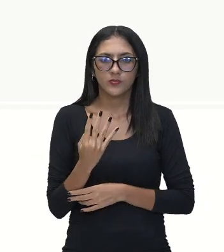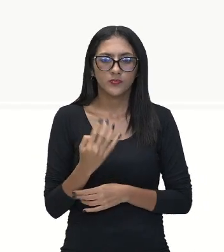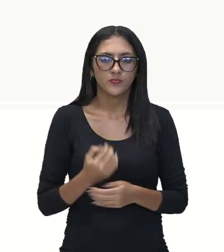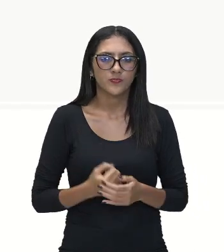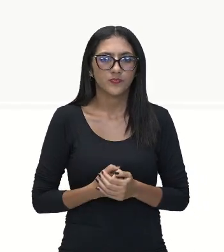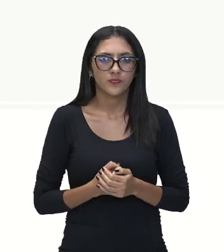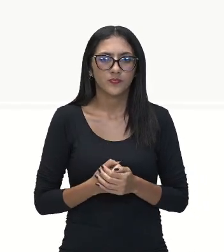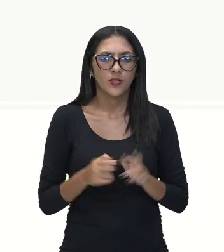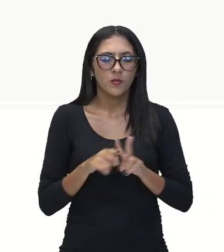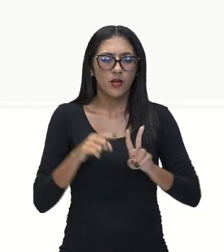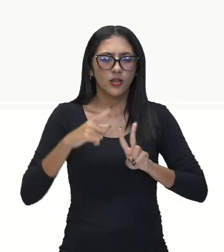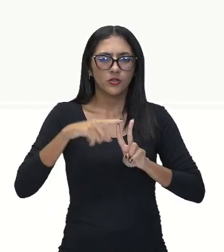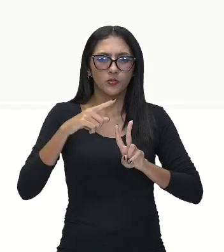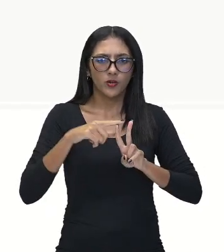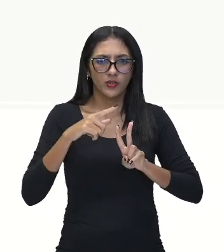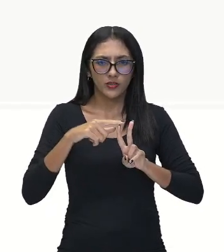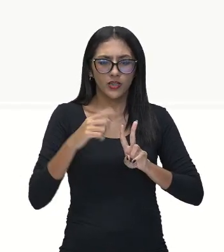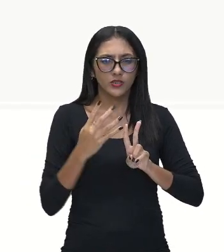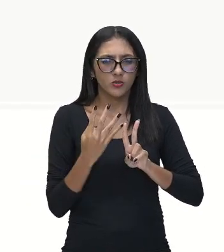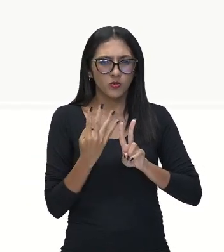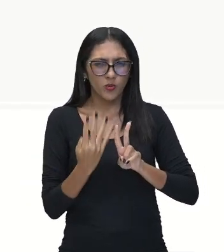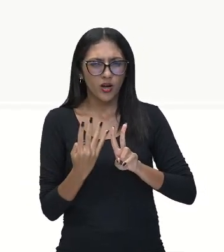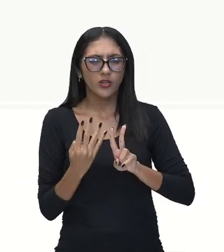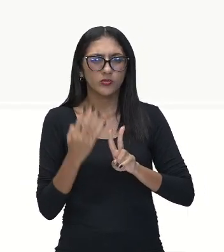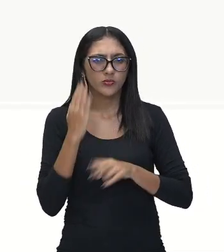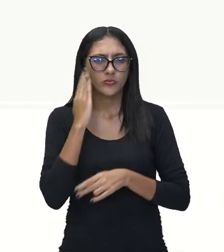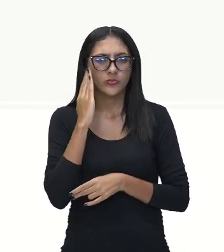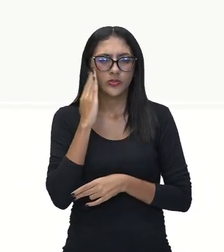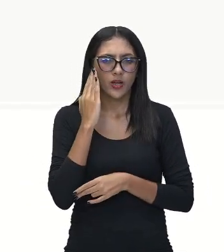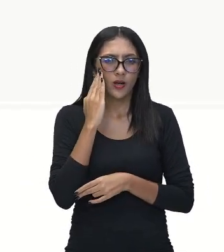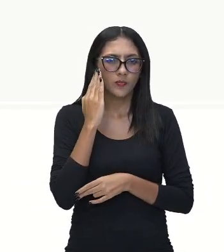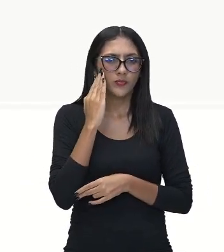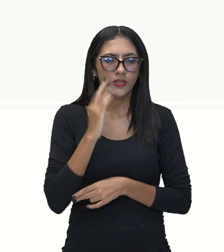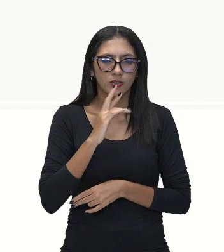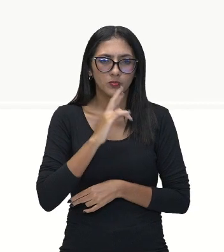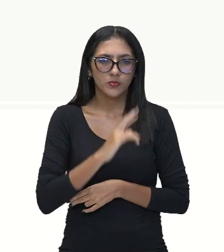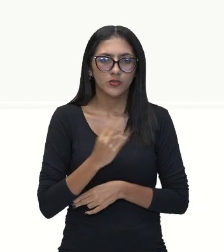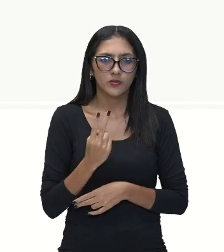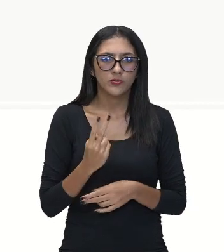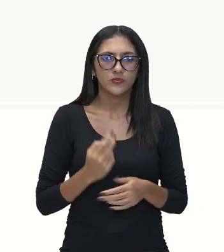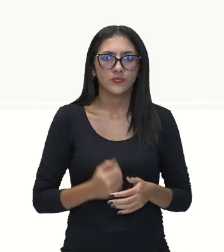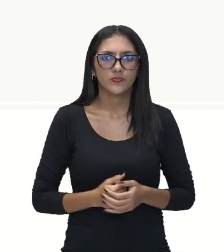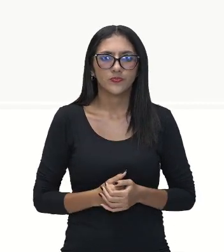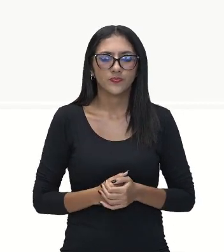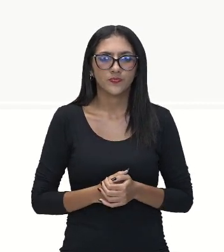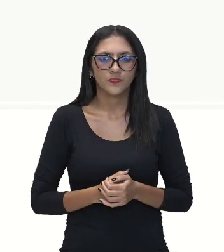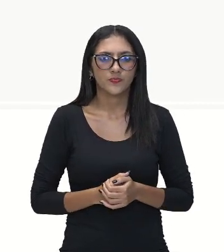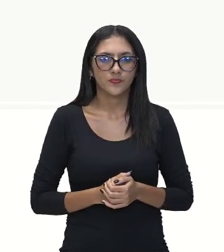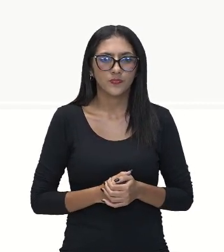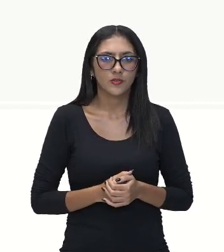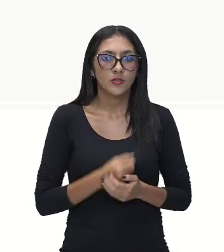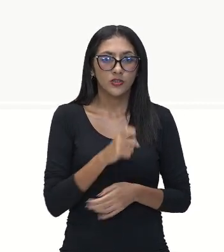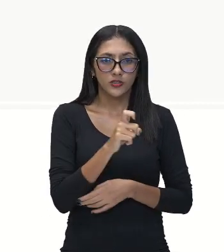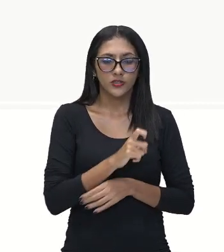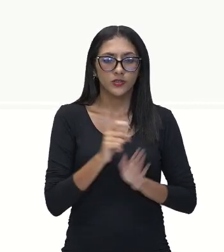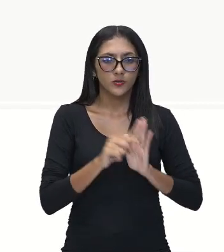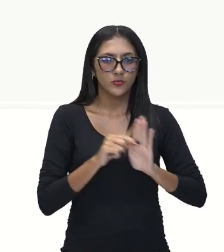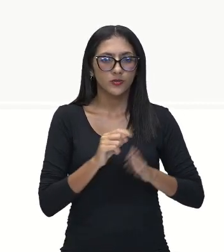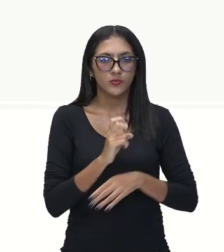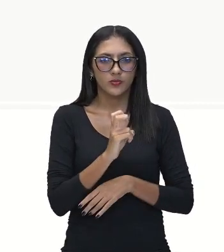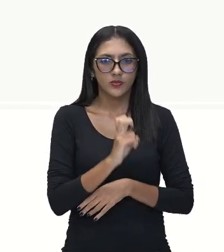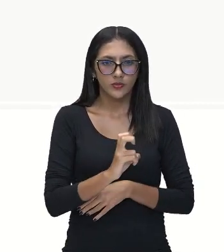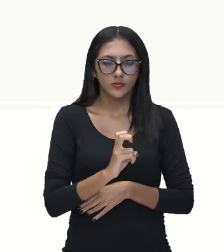Quada 4 você sabe que é mais ou menos do Então olha só podemos reescrever isso aqui da seguinte maneira x - 5 é